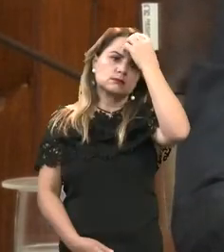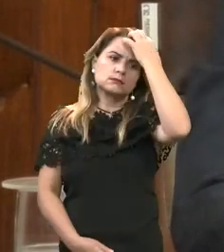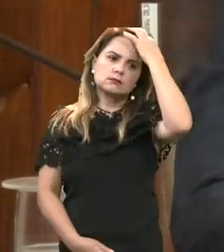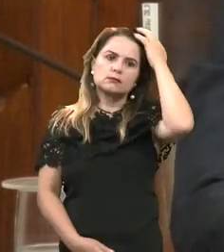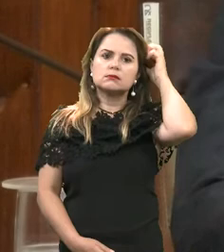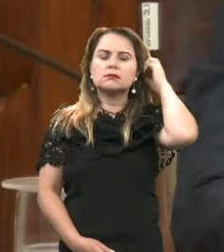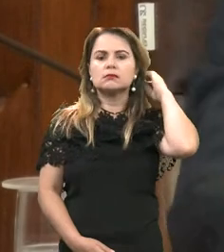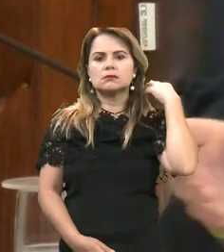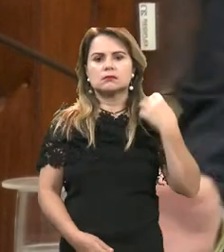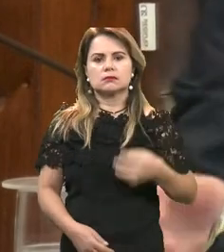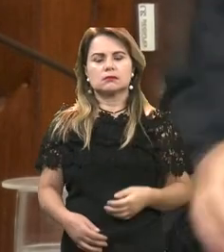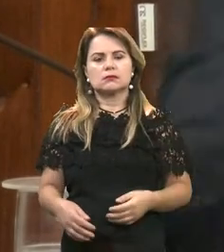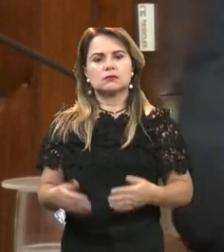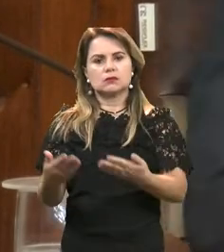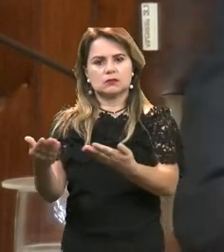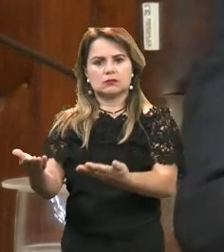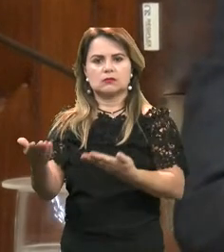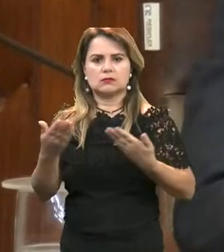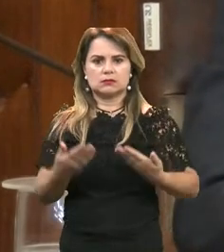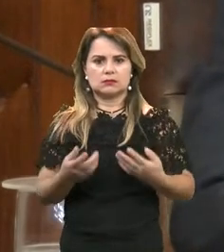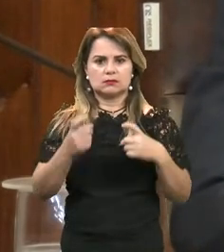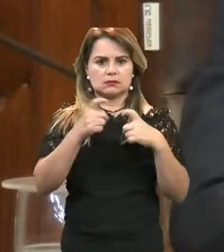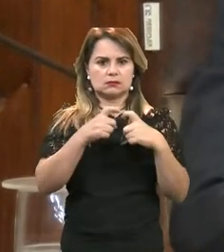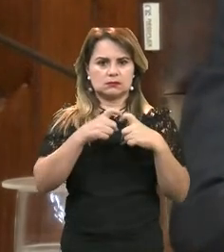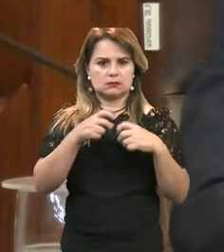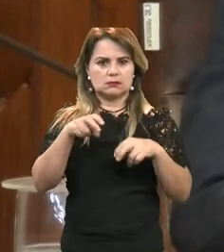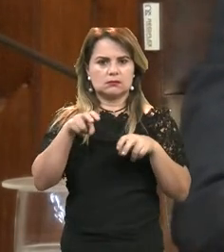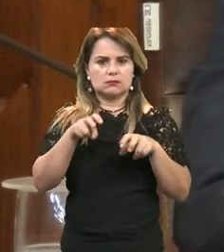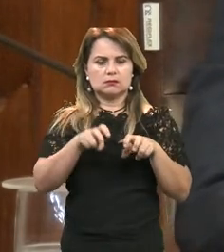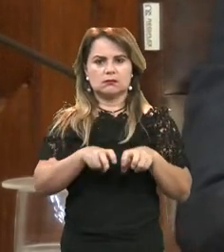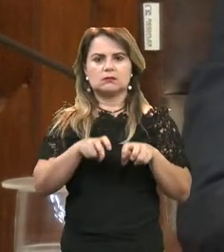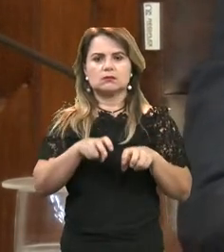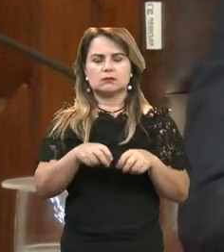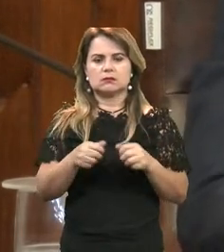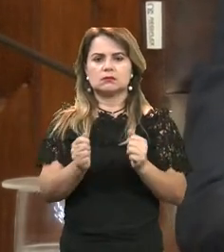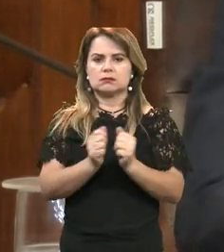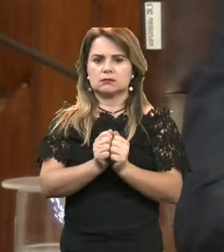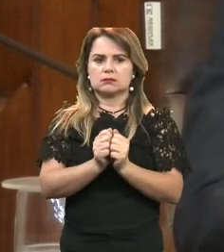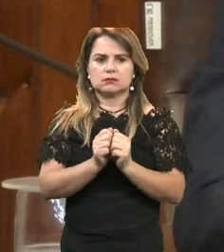fitocannabinoides, para que tome assento junto a essa presidência.